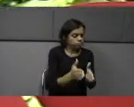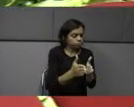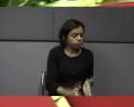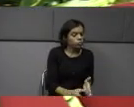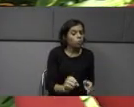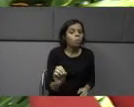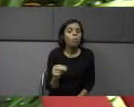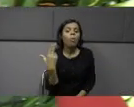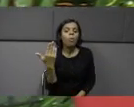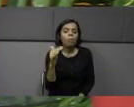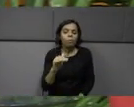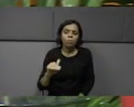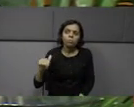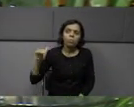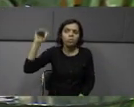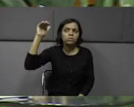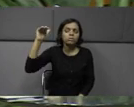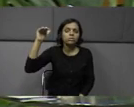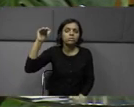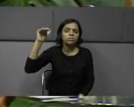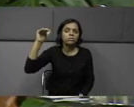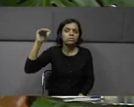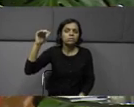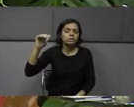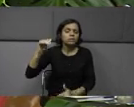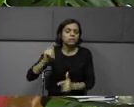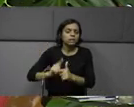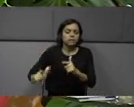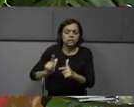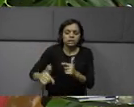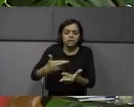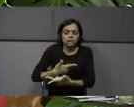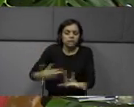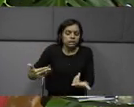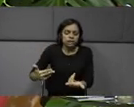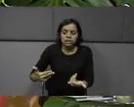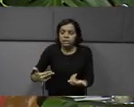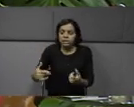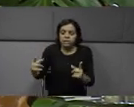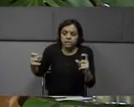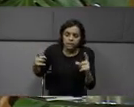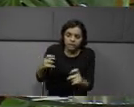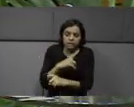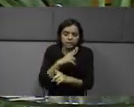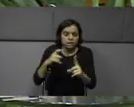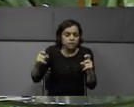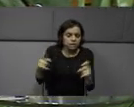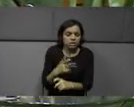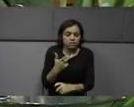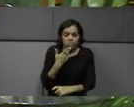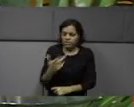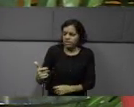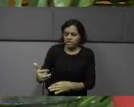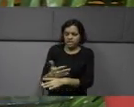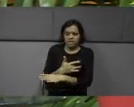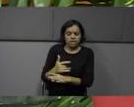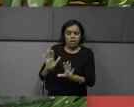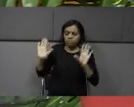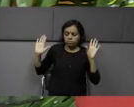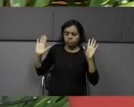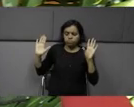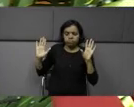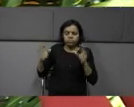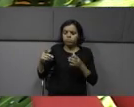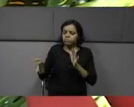acabam se defendendo delas dessa cidade que sistematicamente diz que a cidade não pertence a ela é